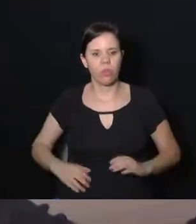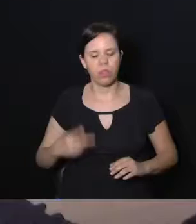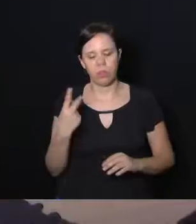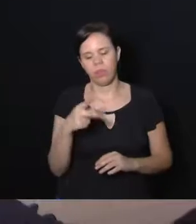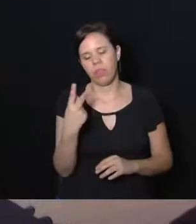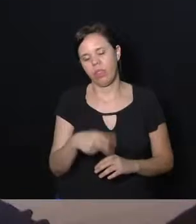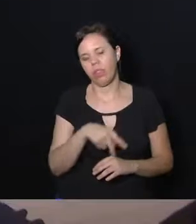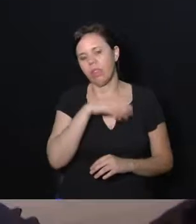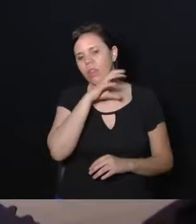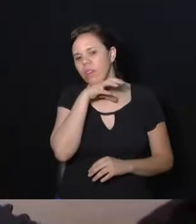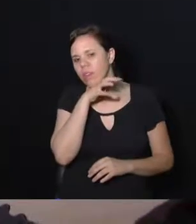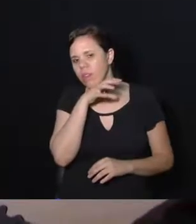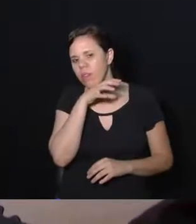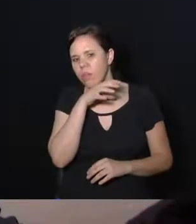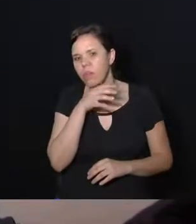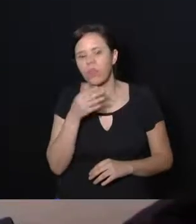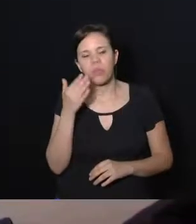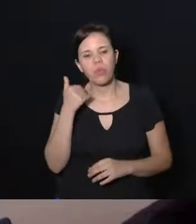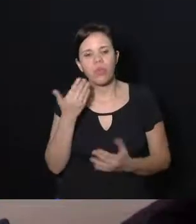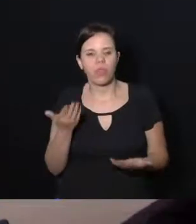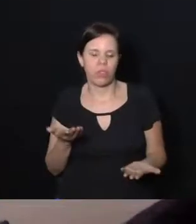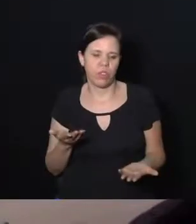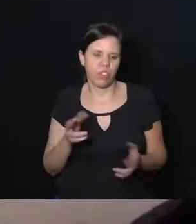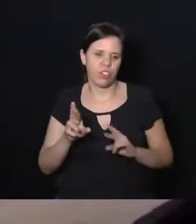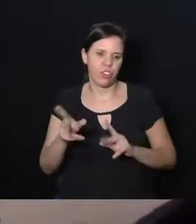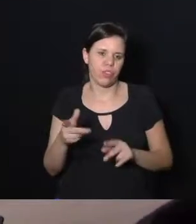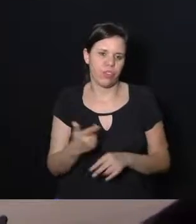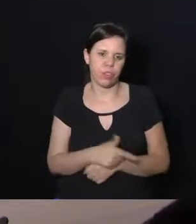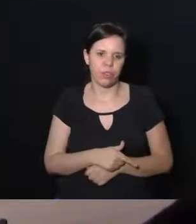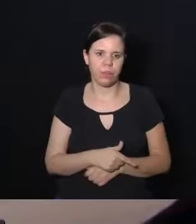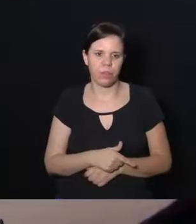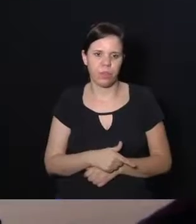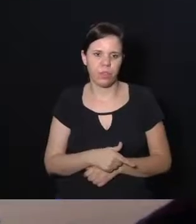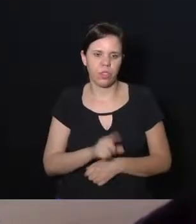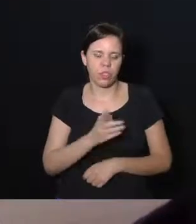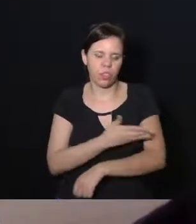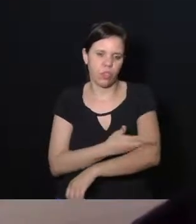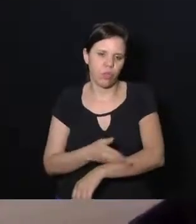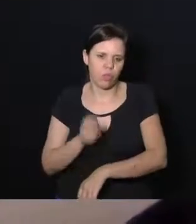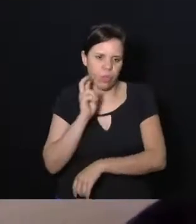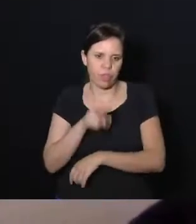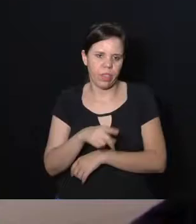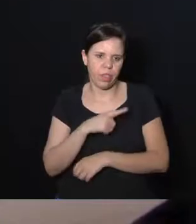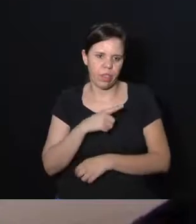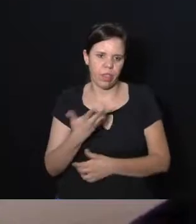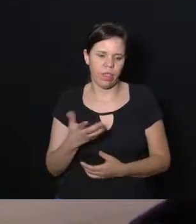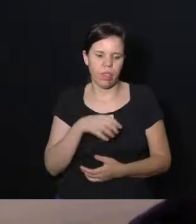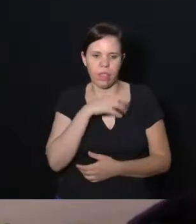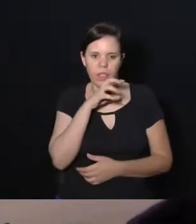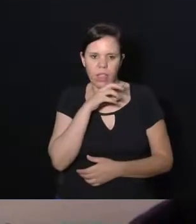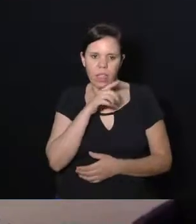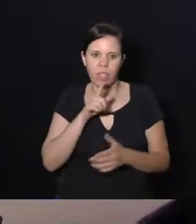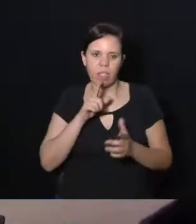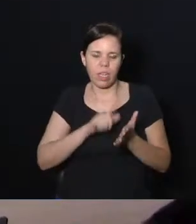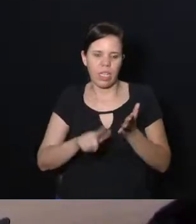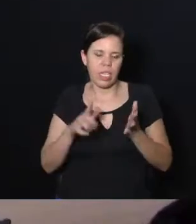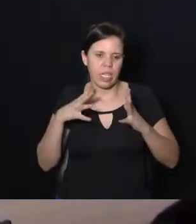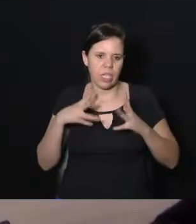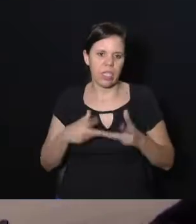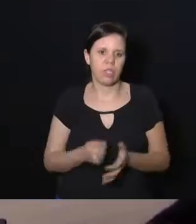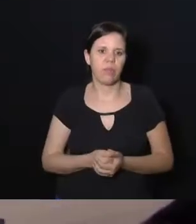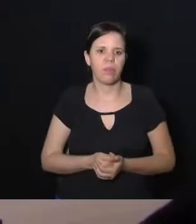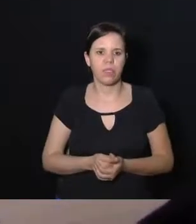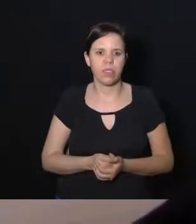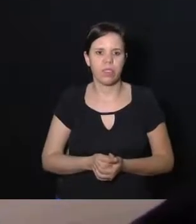deles é totalmente diferente, né, do que a gente costuma ver. São animais extremamente limpinhos, né? São